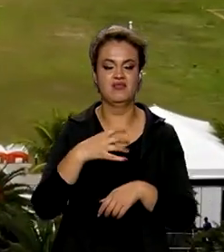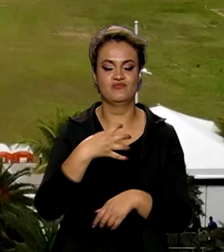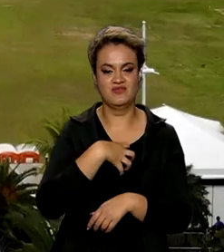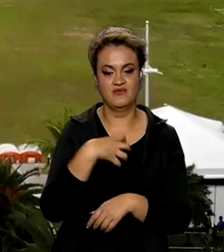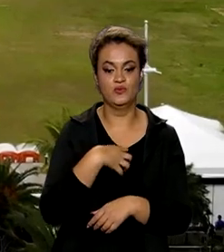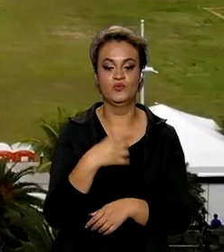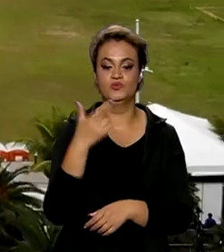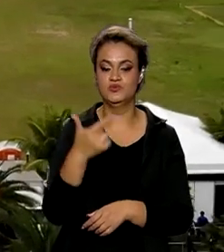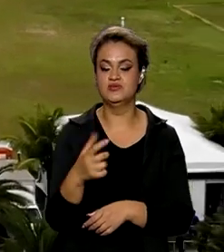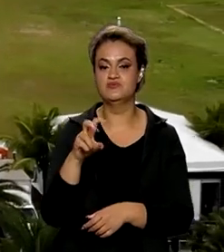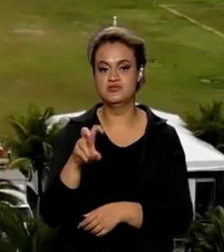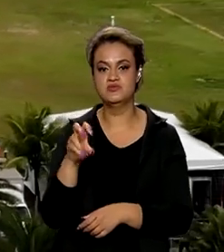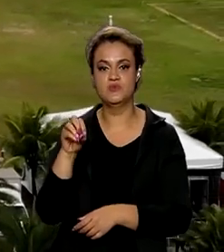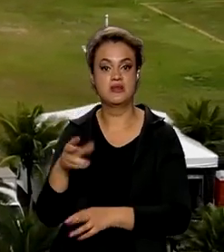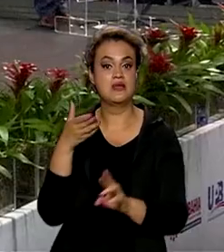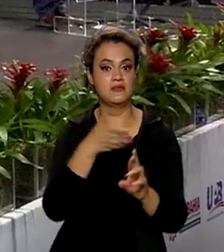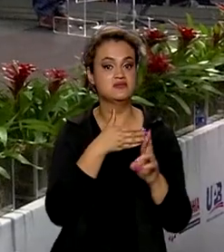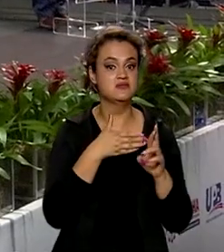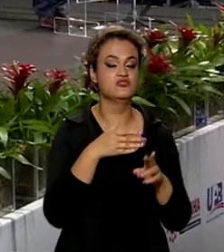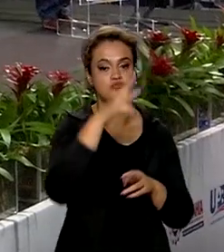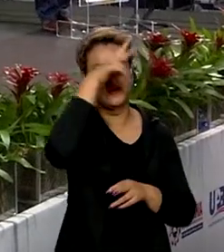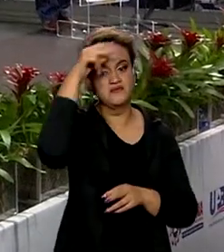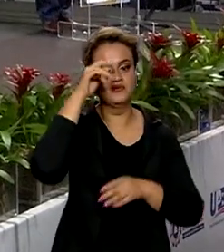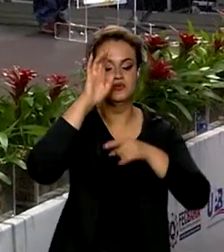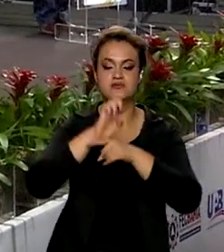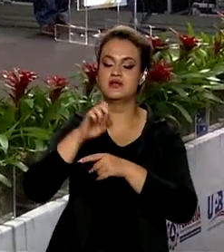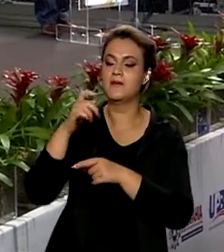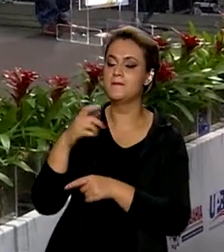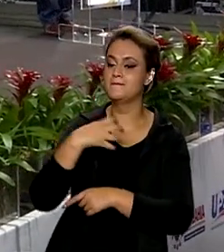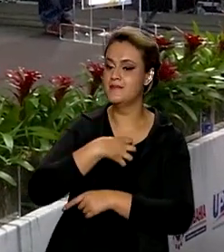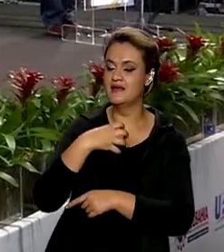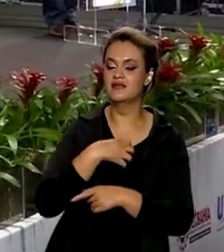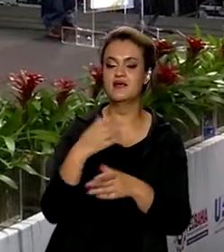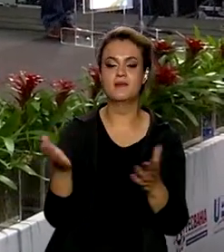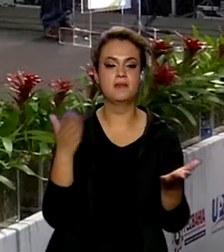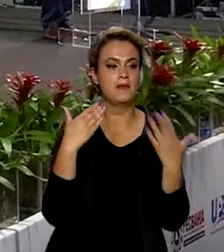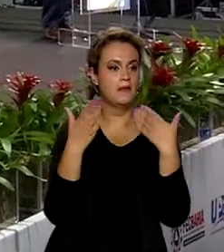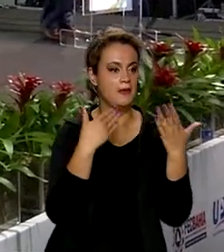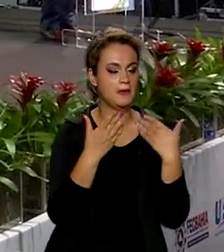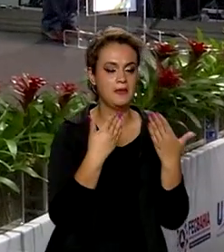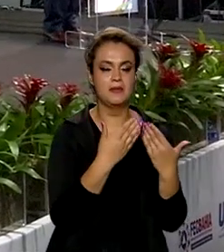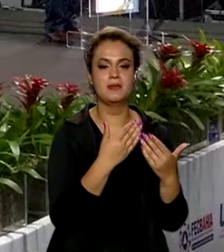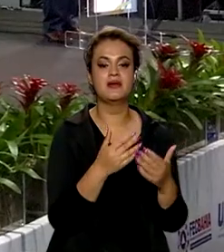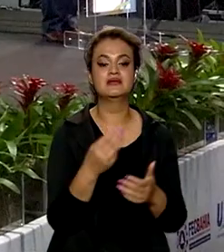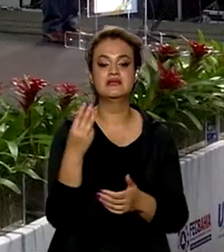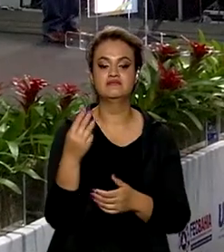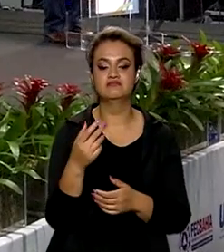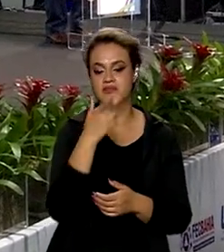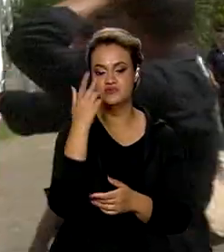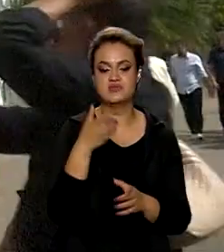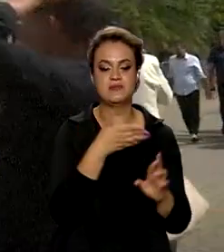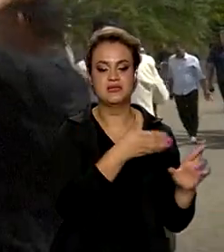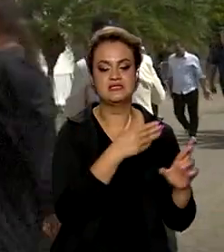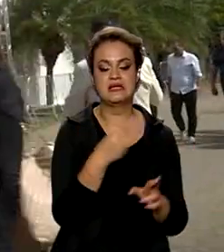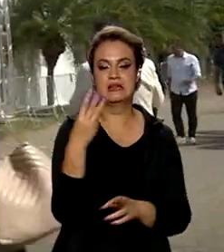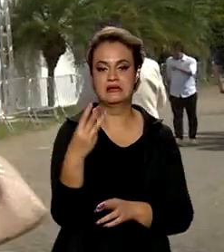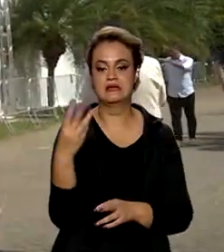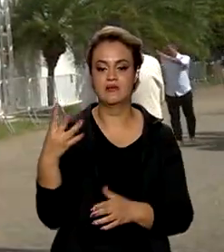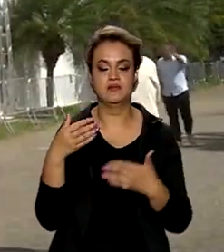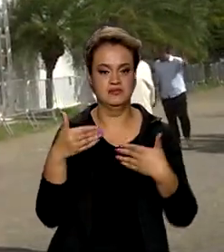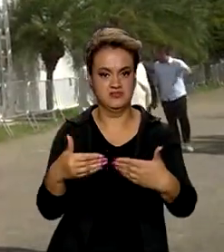250 representantes de prefeituras da Bahia para um encontro com servidores de 34 ministérios. A